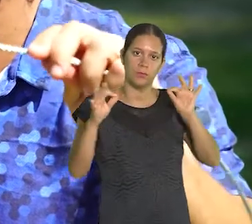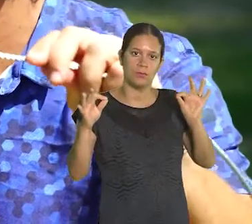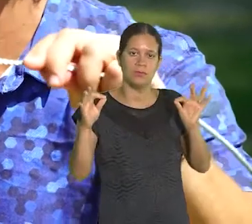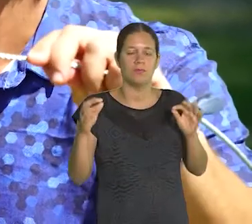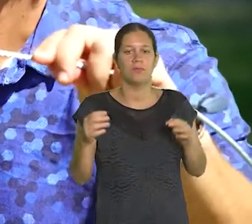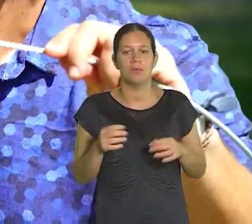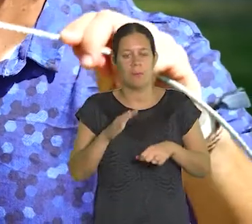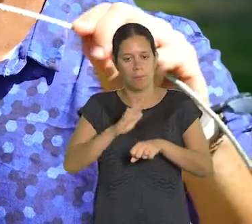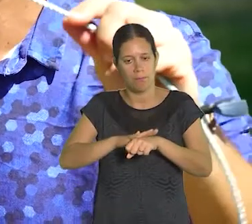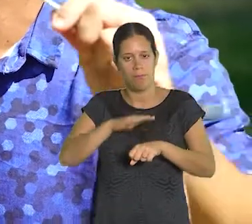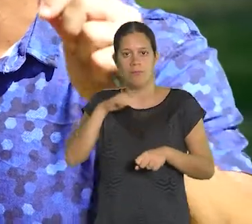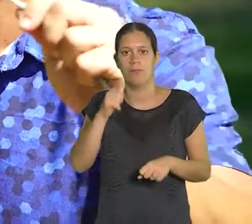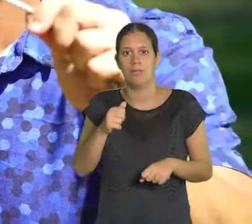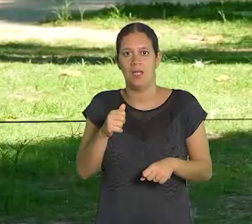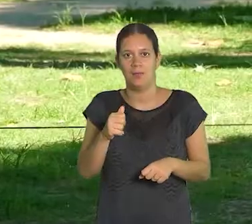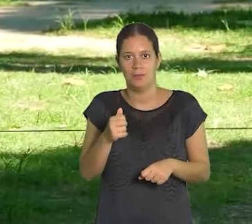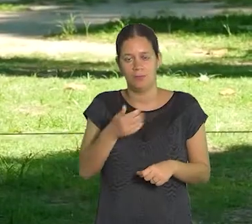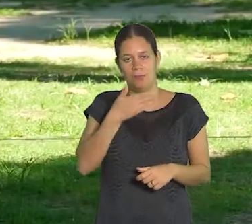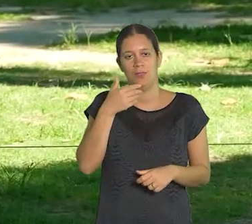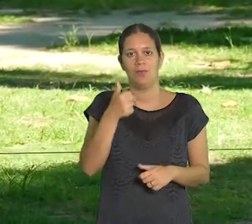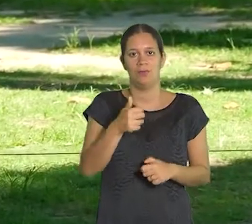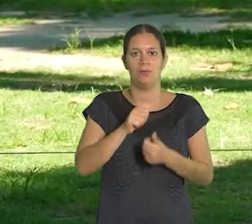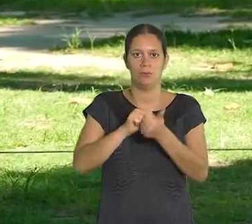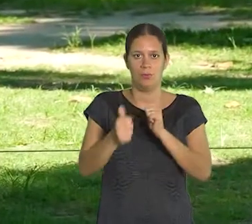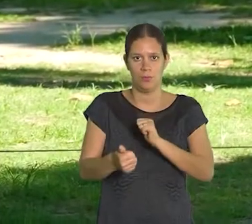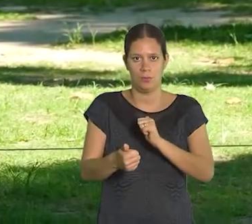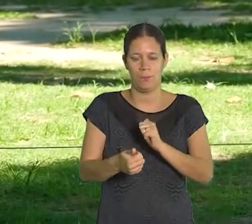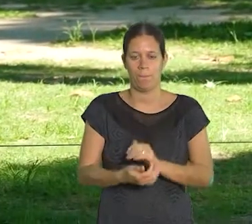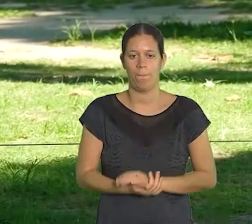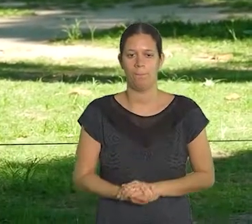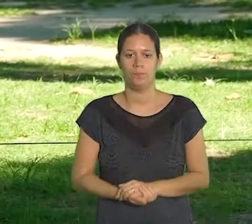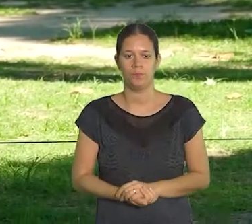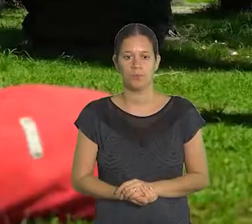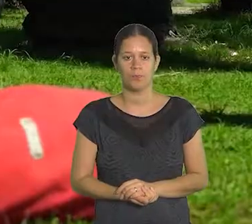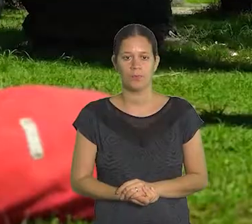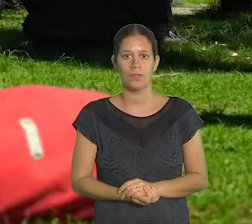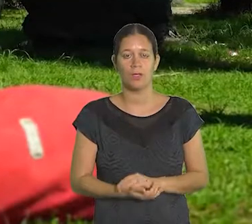maiores distâncias e trazer mais estabilidade para o esporte.